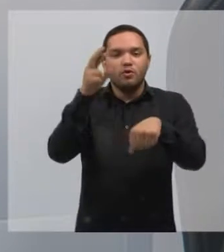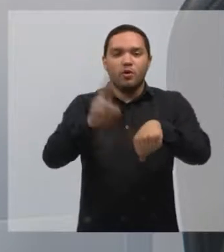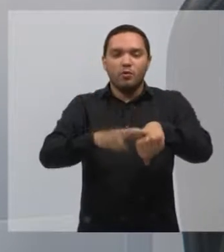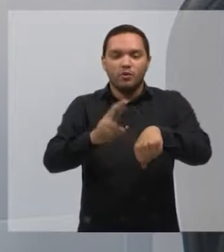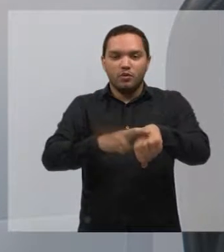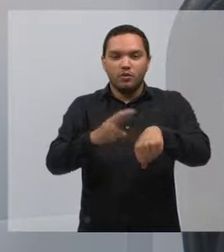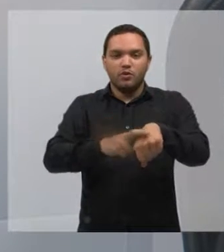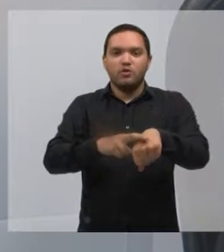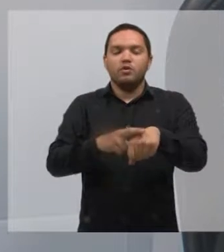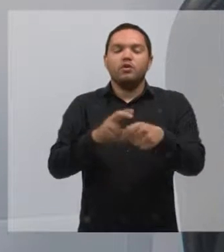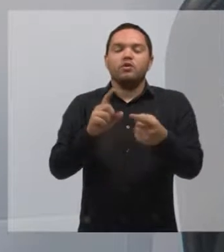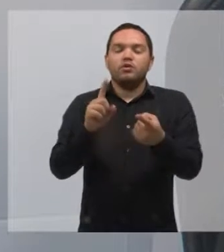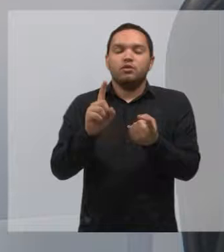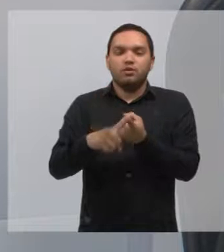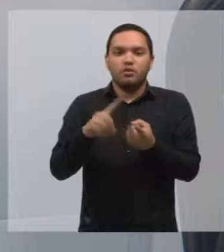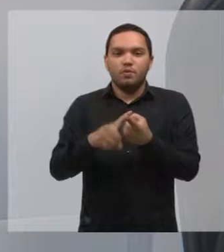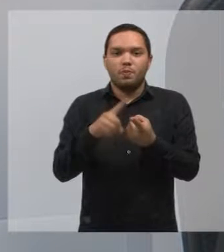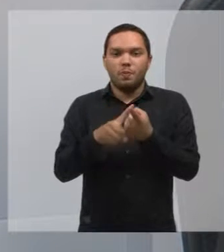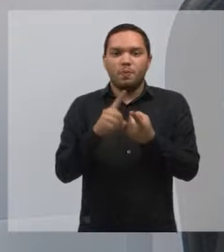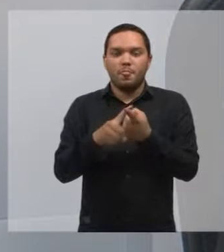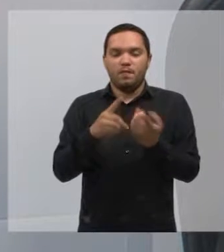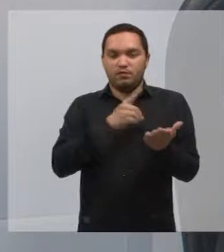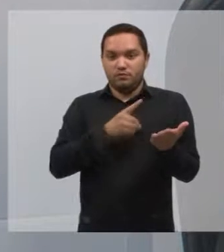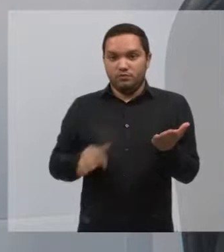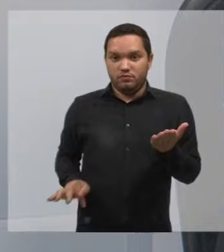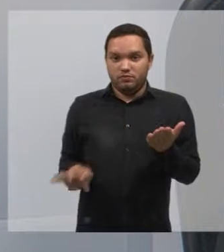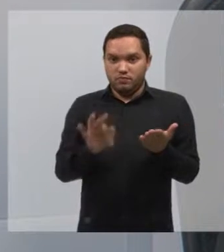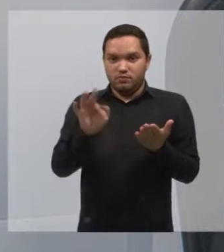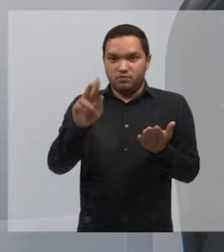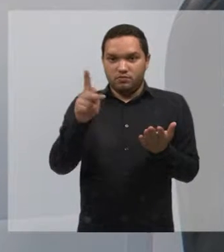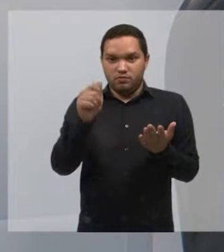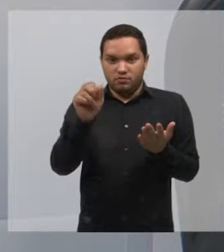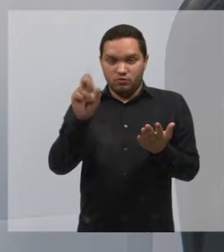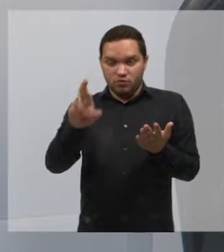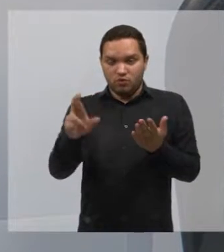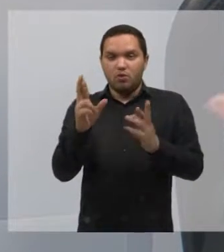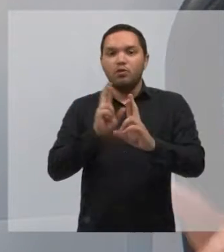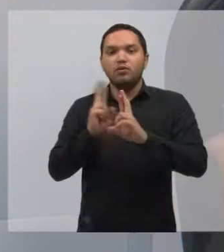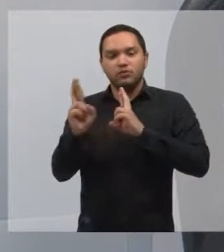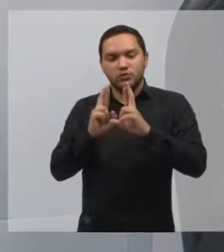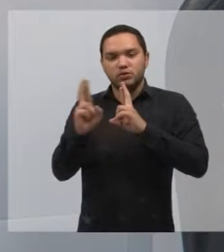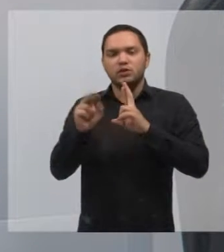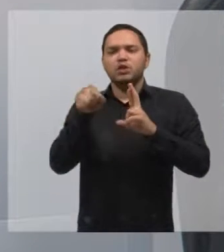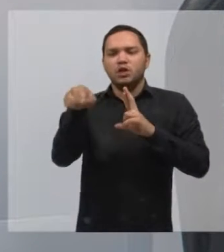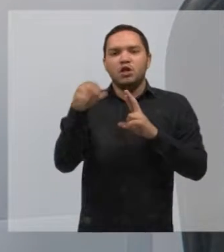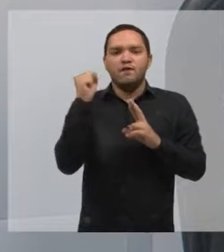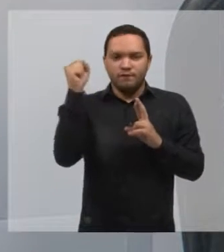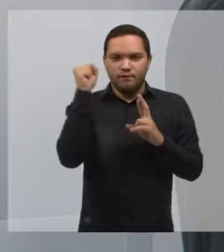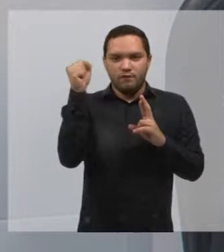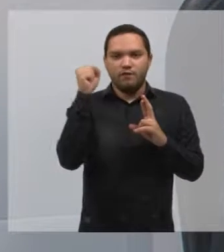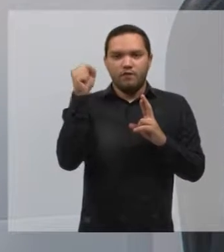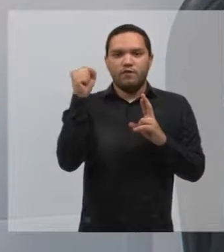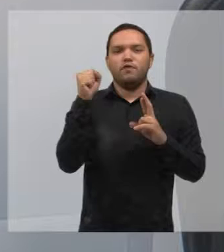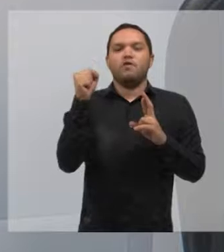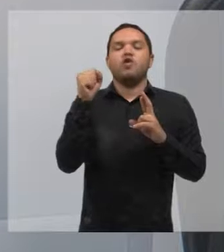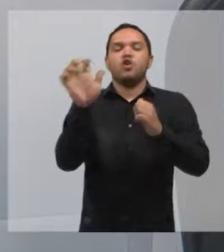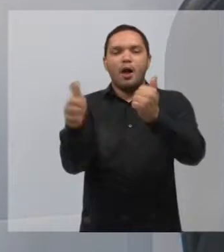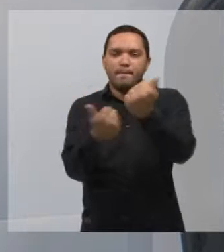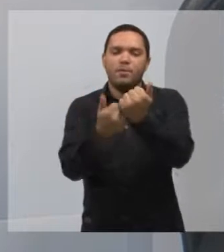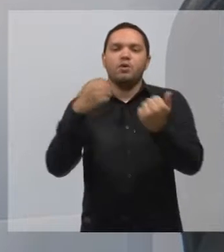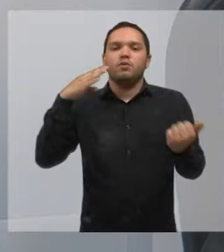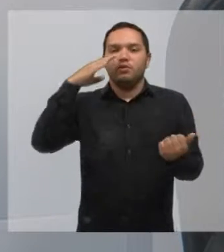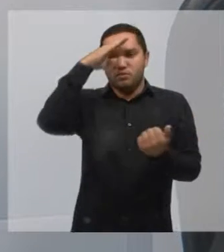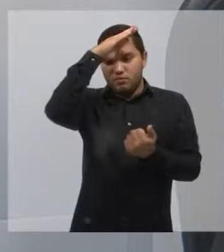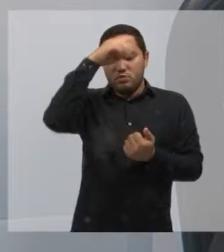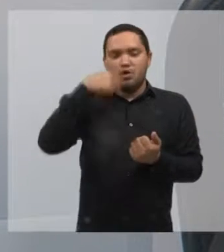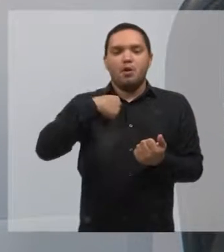diálogo constante com o deputado federal Heitor Freire, que é um dos nomes fortes hoje do governo de Jair Messias Bolsonaro,